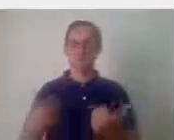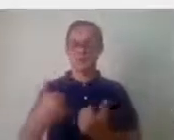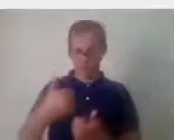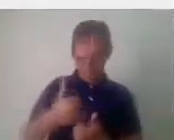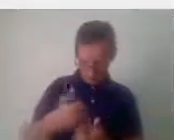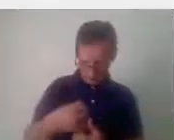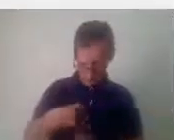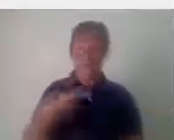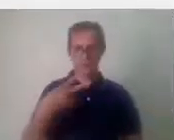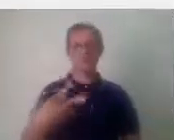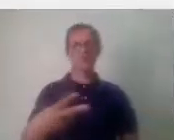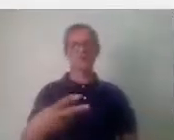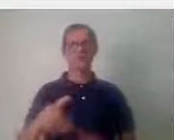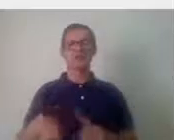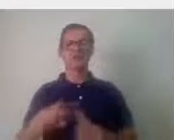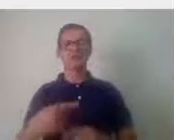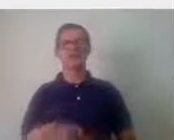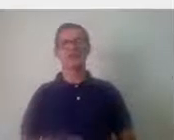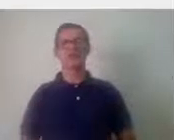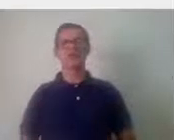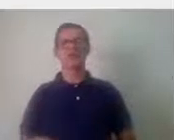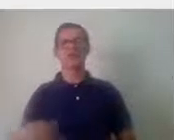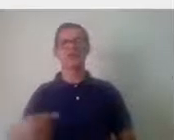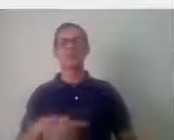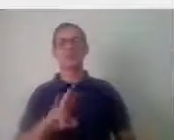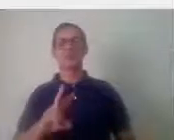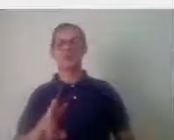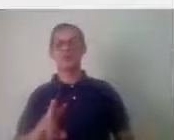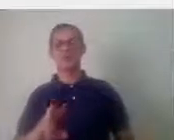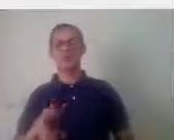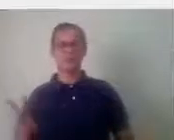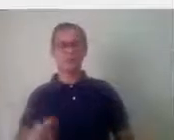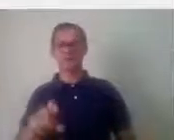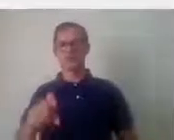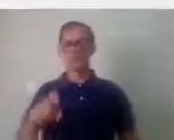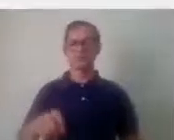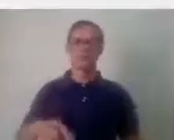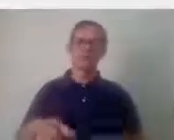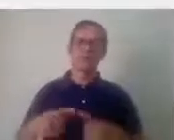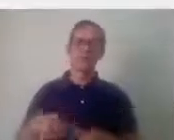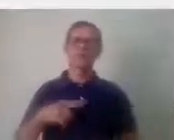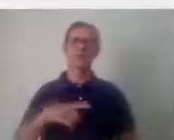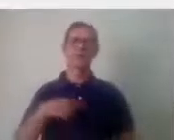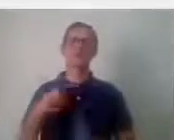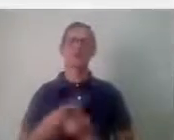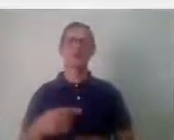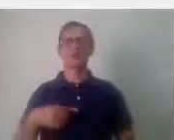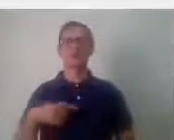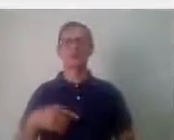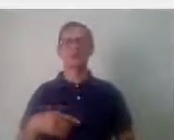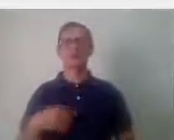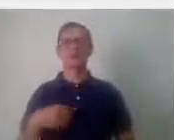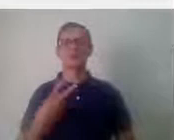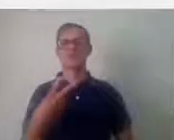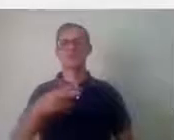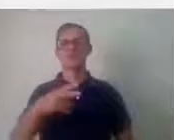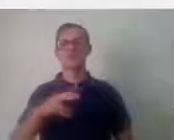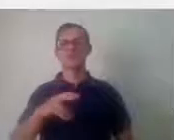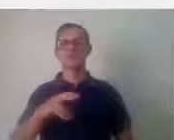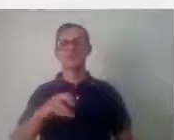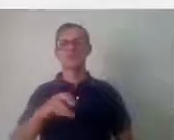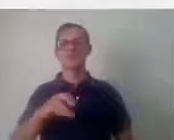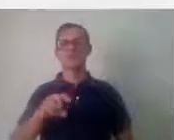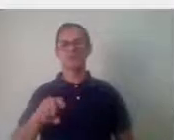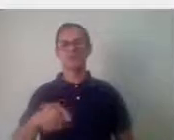o 2 e depois o menos 2 nos lugares, no valor de x. Nós vamos encontrar 2.048